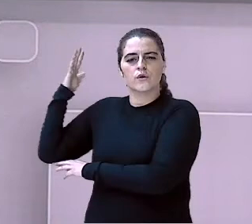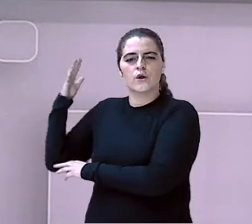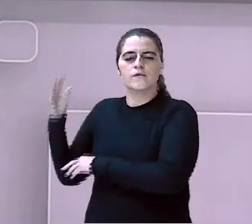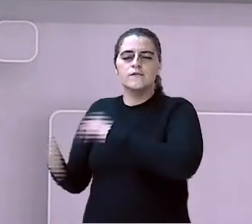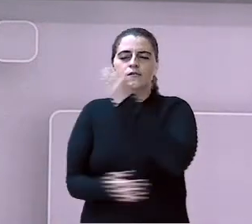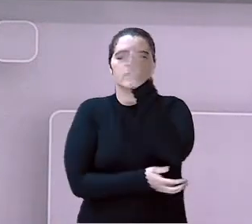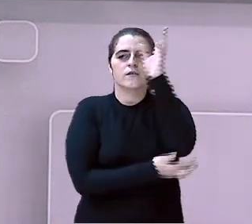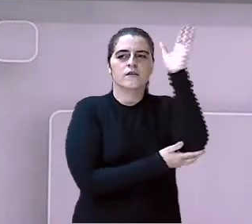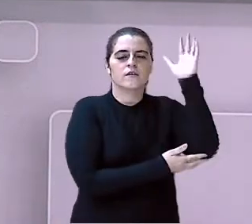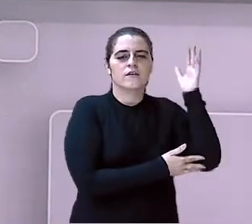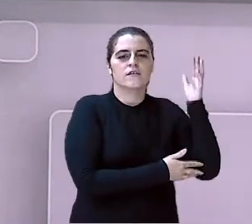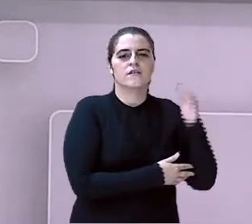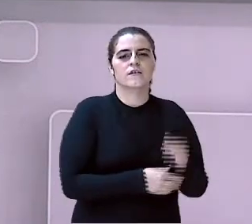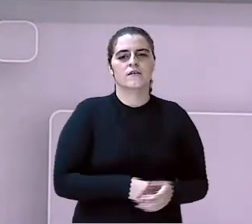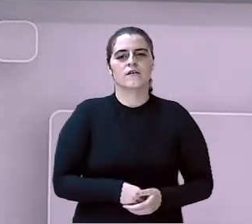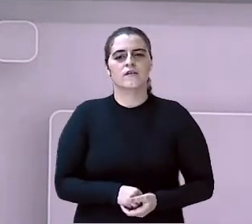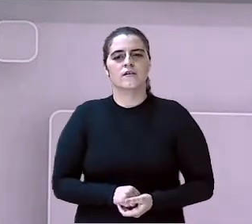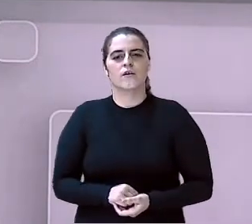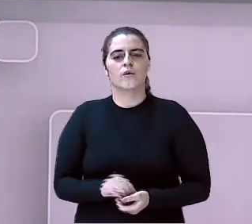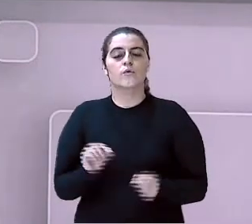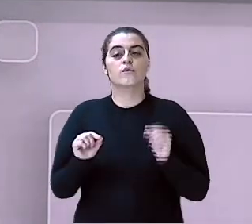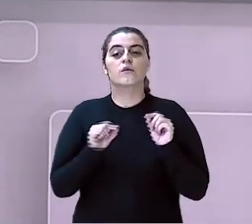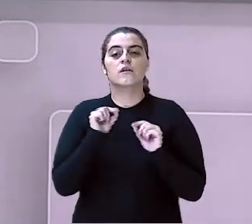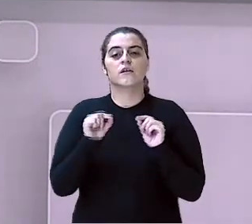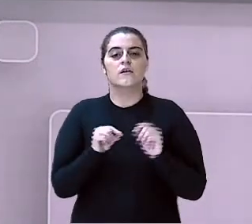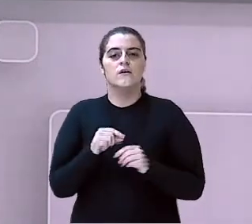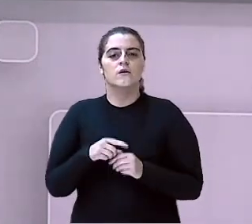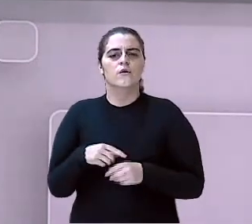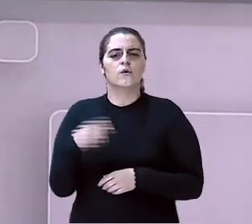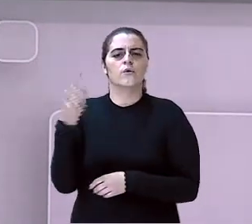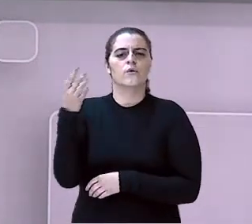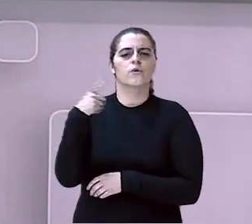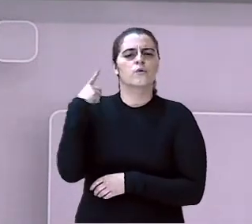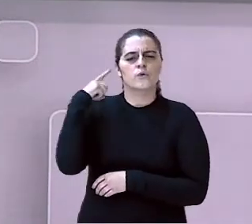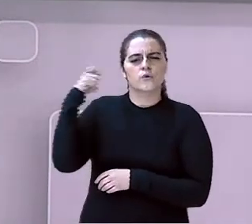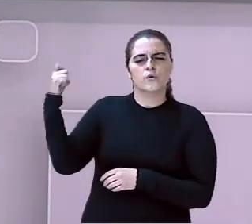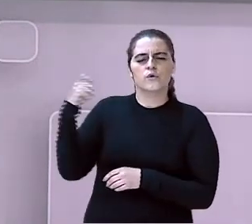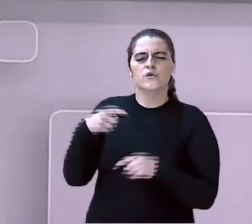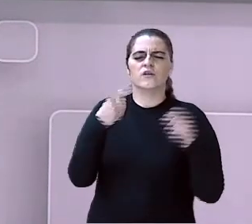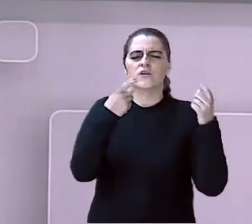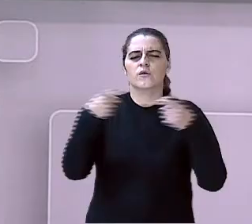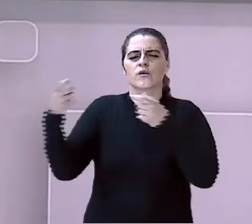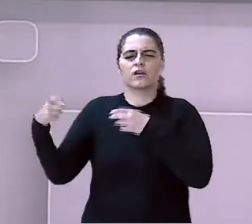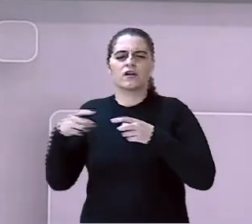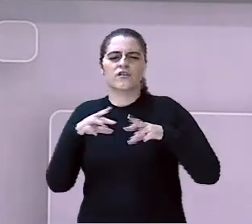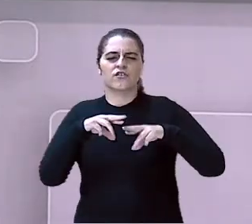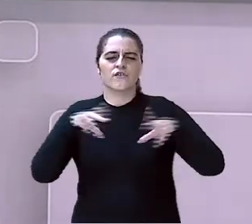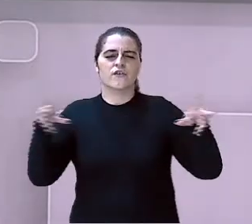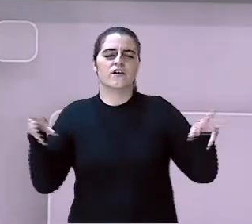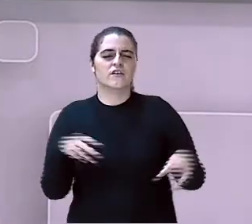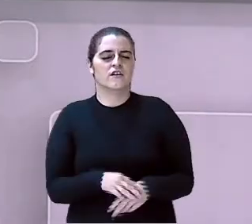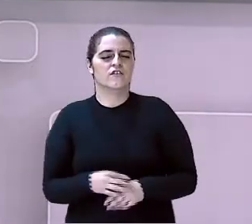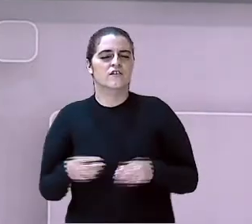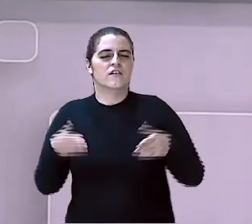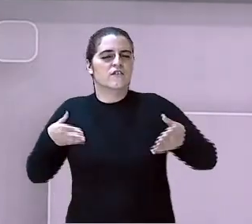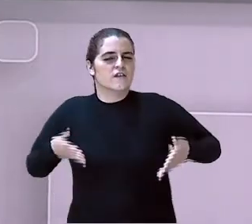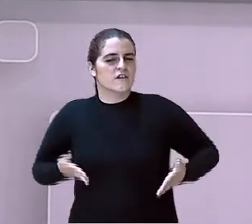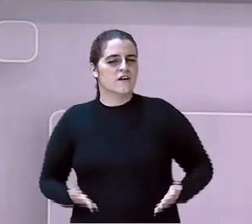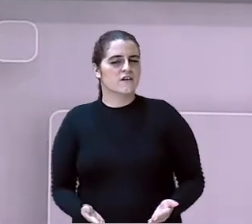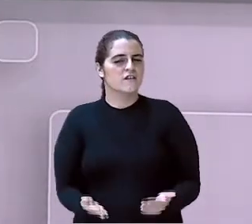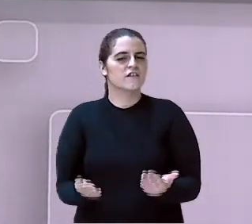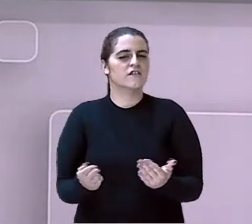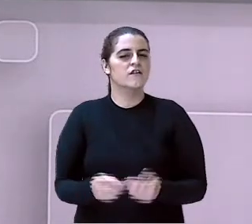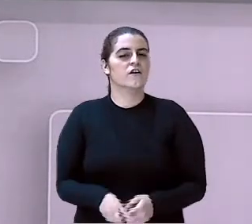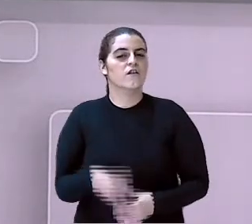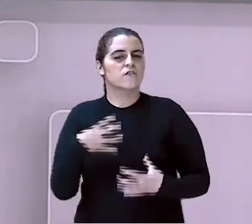pela natureza. Ou seja, o som que está aí ó, em todo lugar, né? Que você nasceu, você escuta